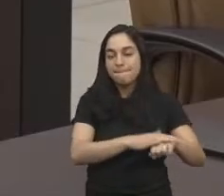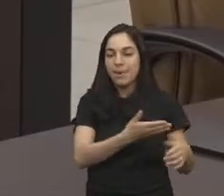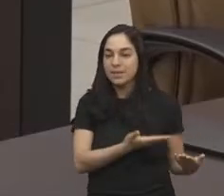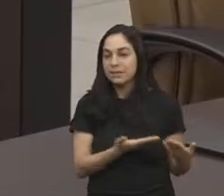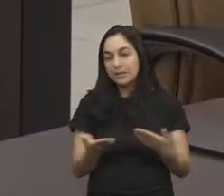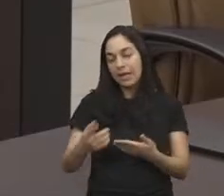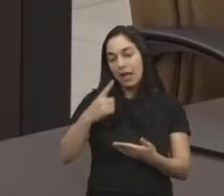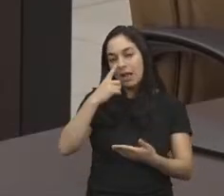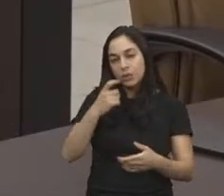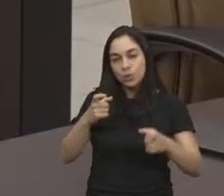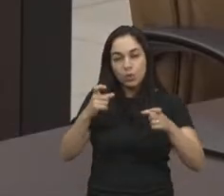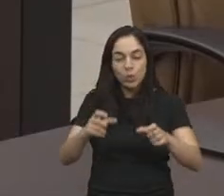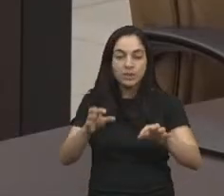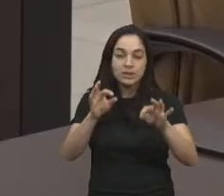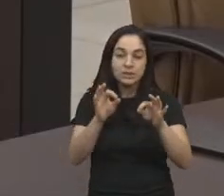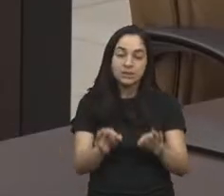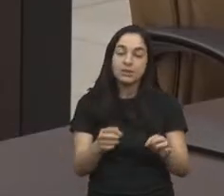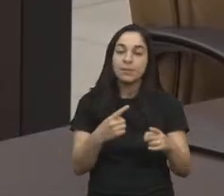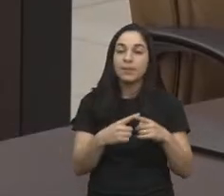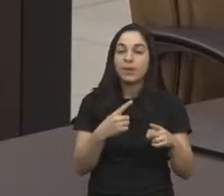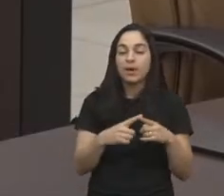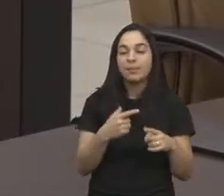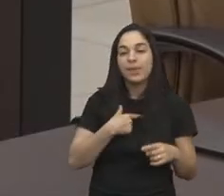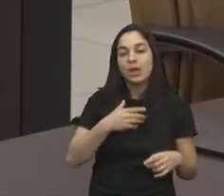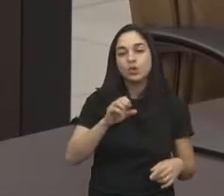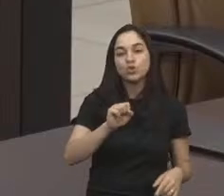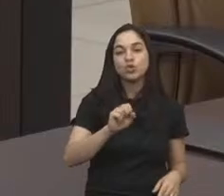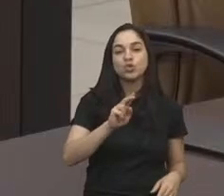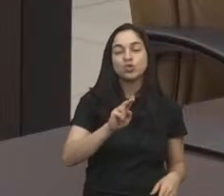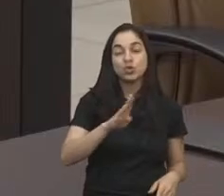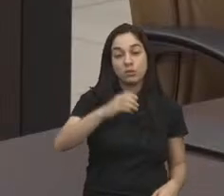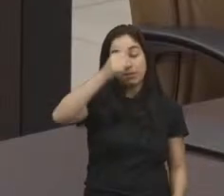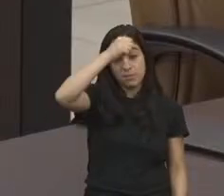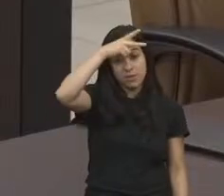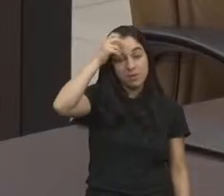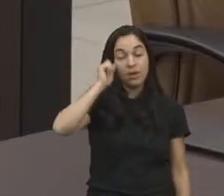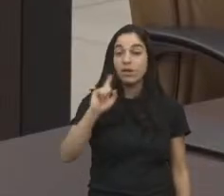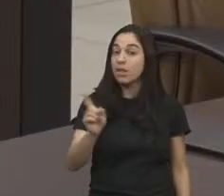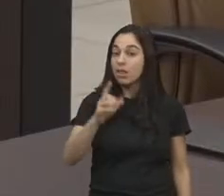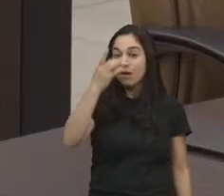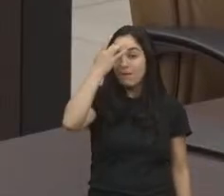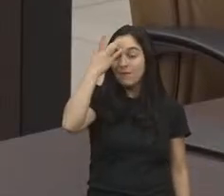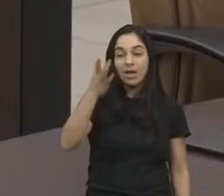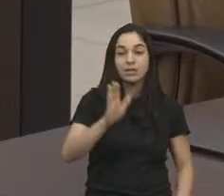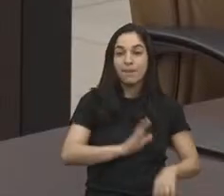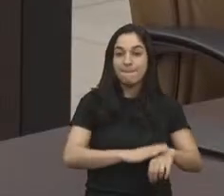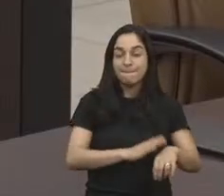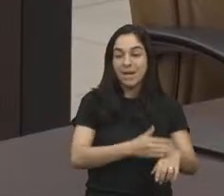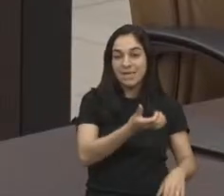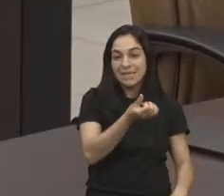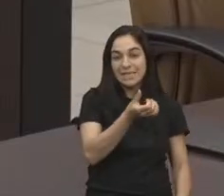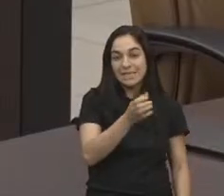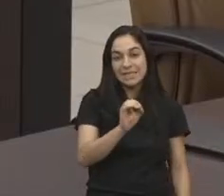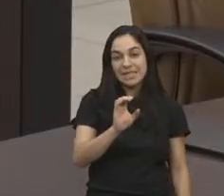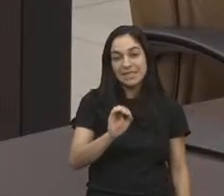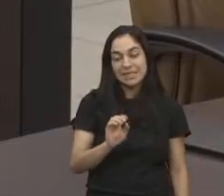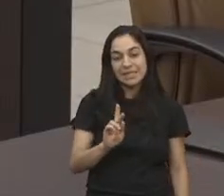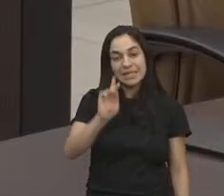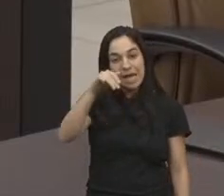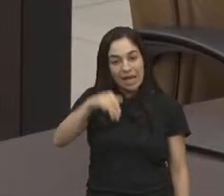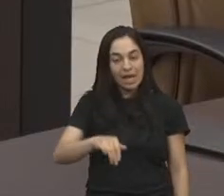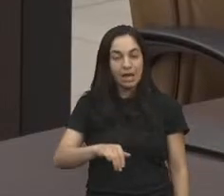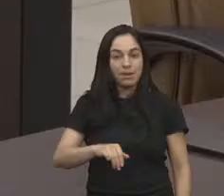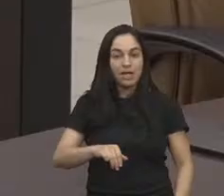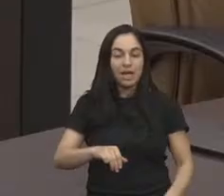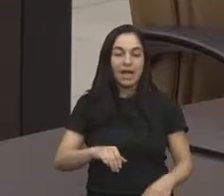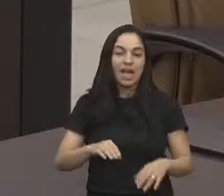de materiais, porque eu fui subprefeito e o quanto é difícil. Nós temos mais de 600 km de estradas não pavimentadas. A gente